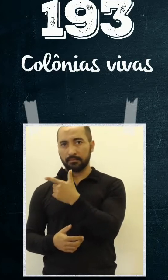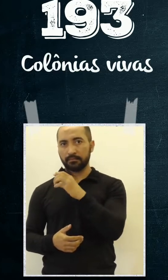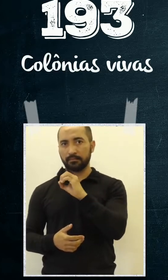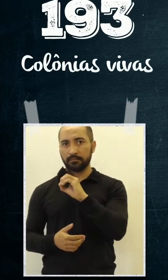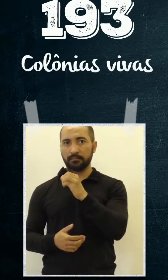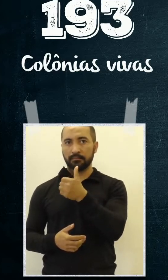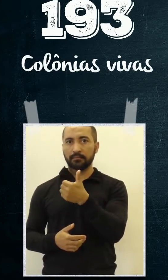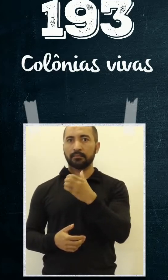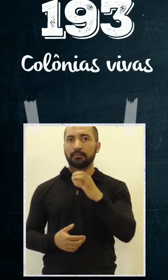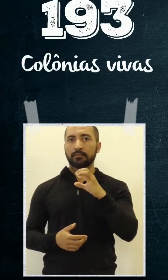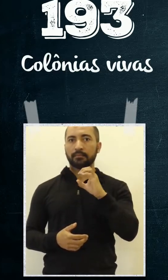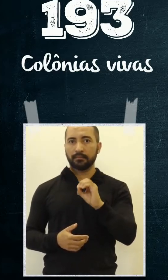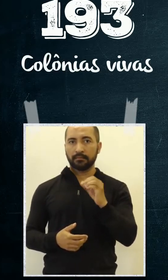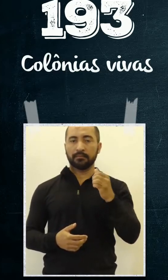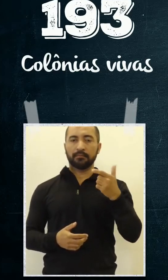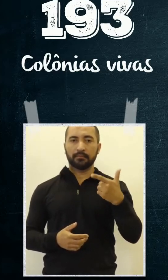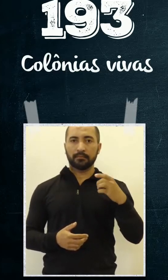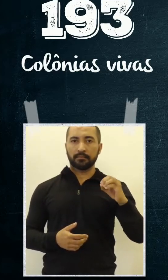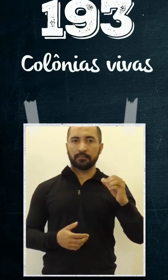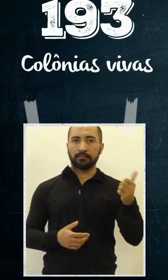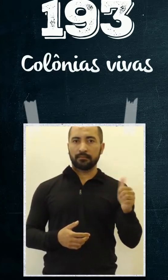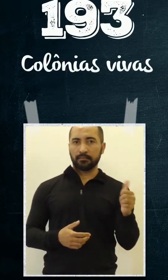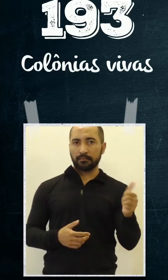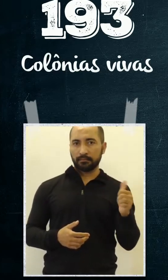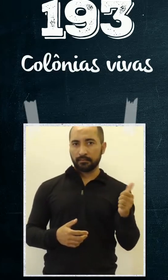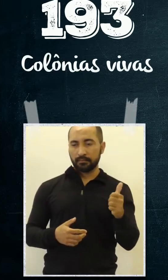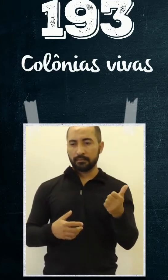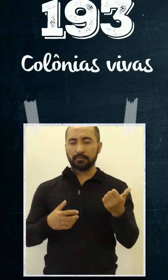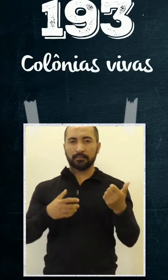uma taxa de sedimentação para Porto de Galinhas de